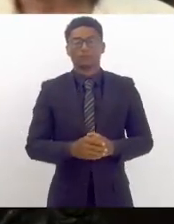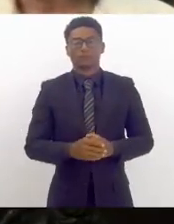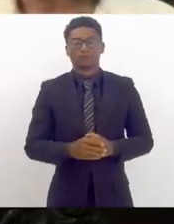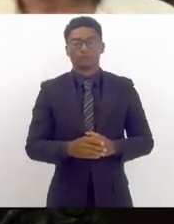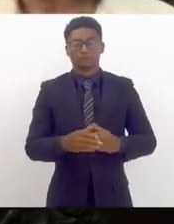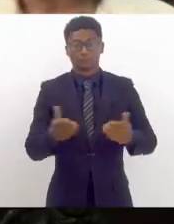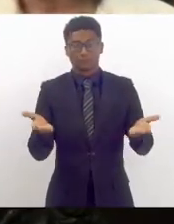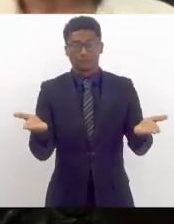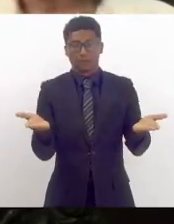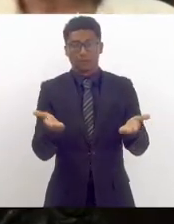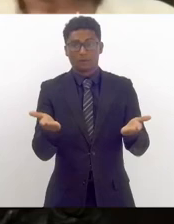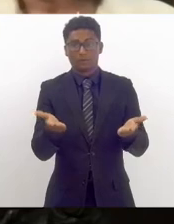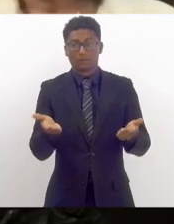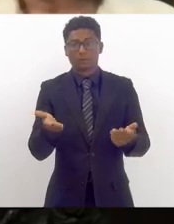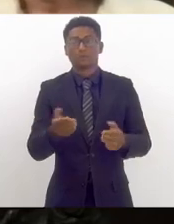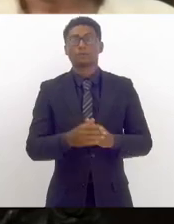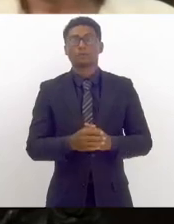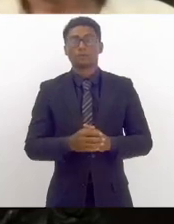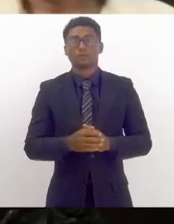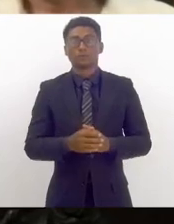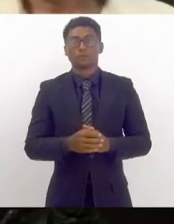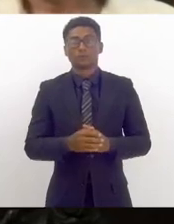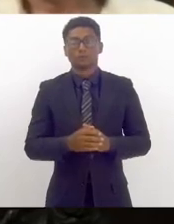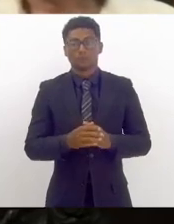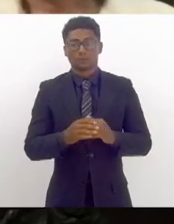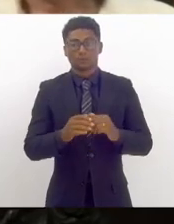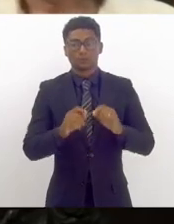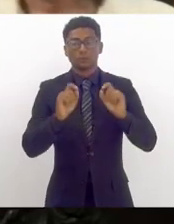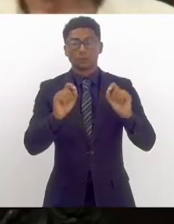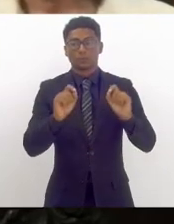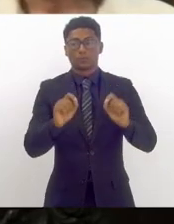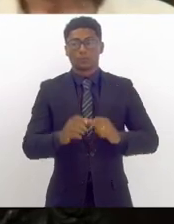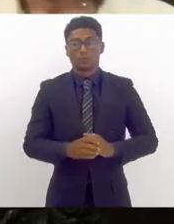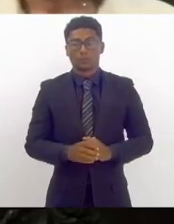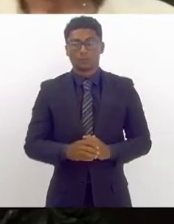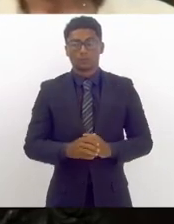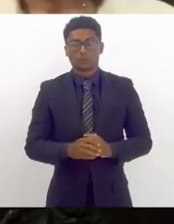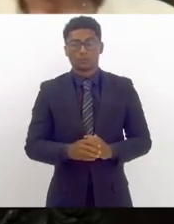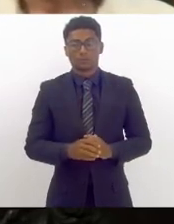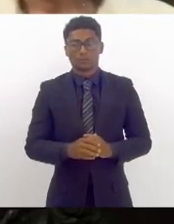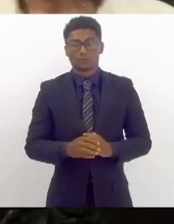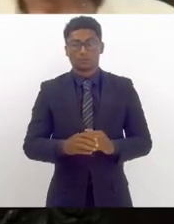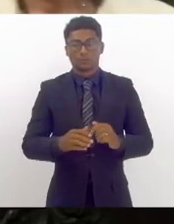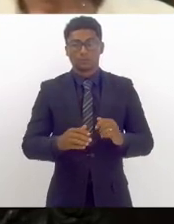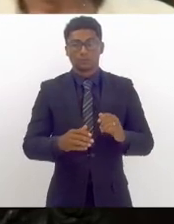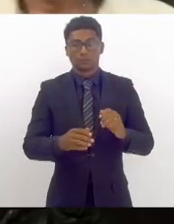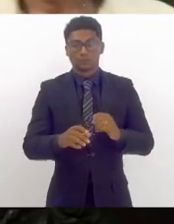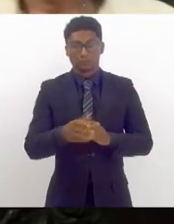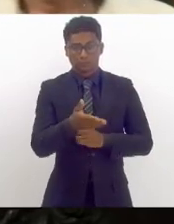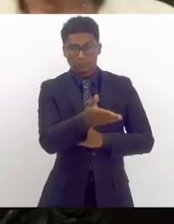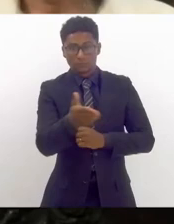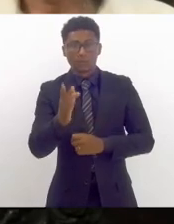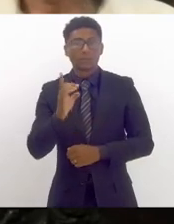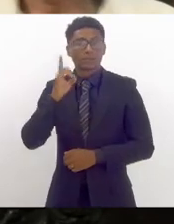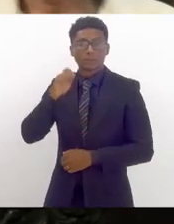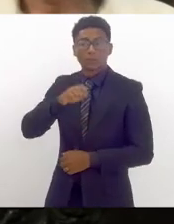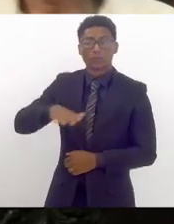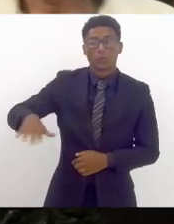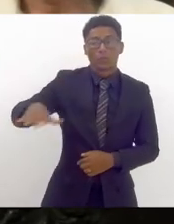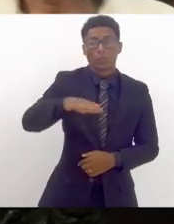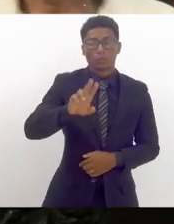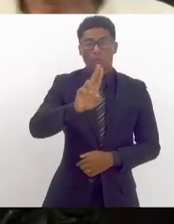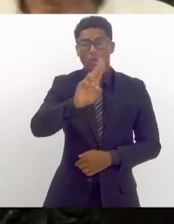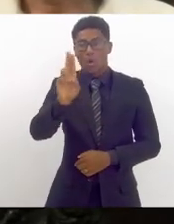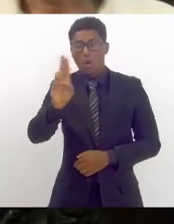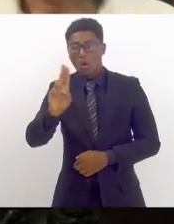nós vamos fazer o seguinte, vamos tomar o seguinte procedimento. Vamos ler o nome de todas as deputadas e deputados